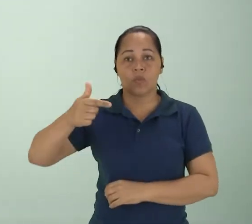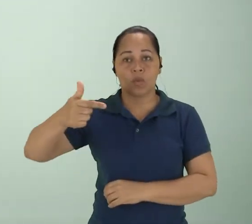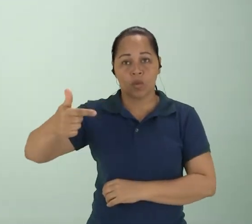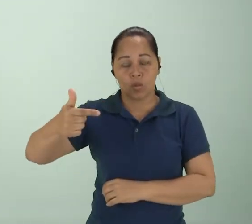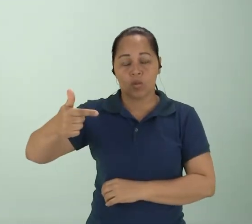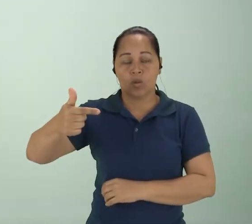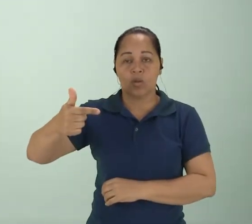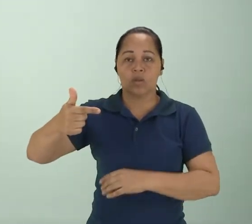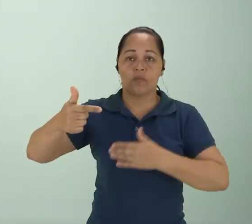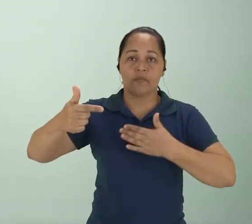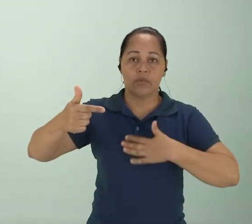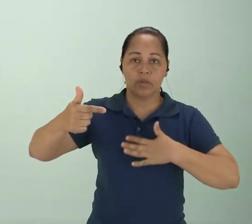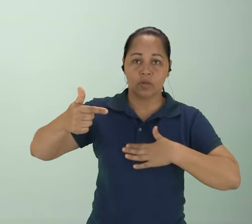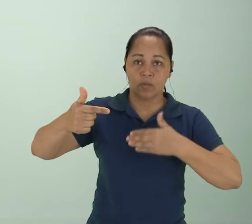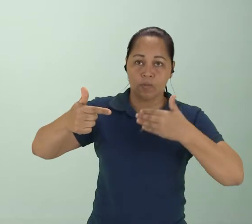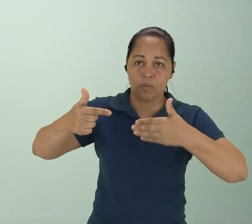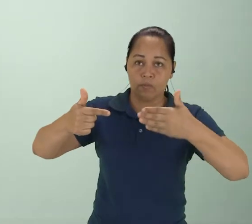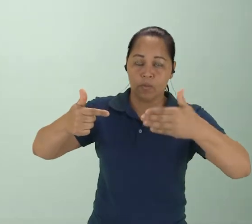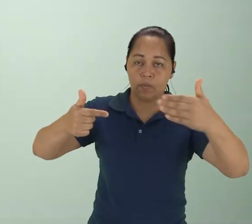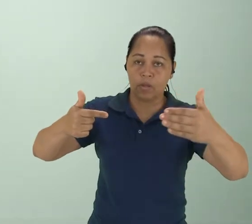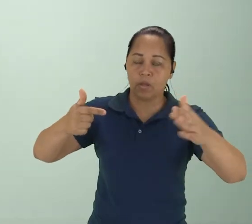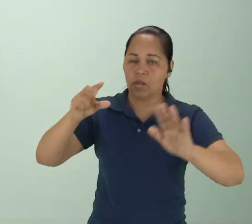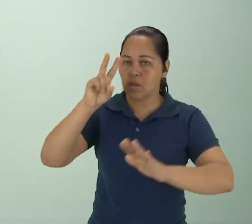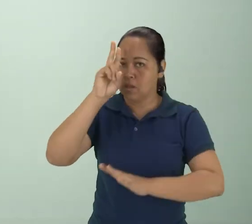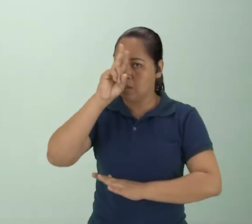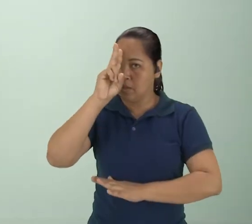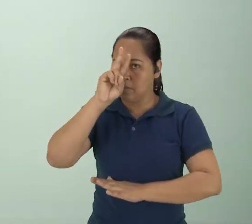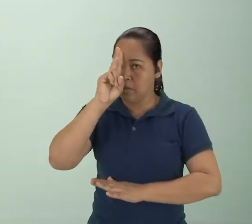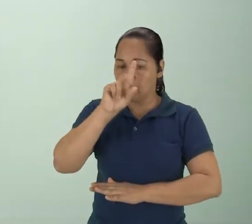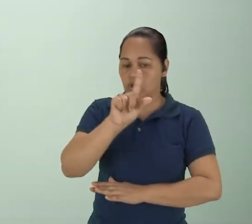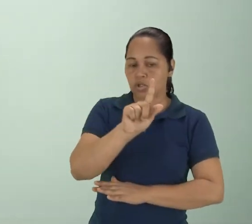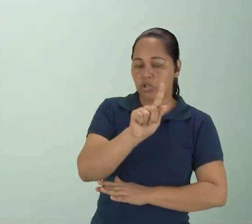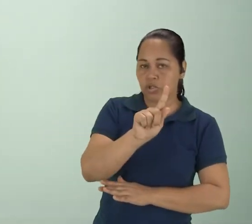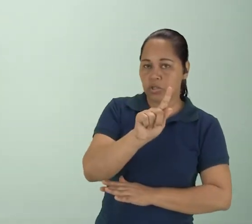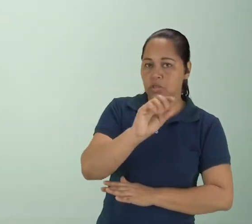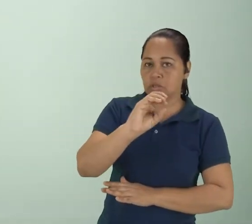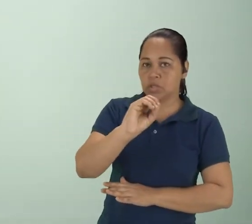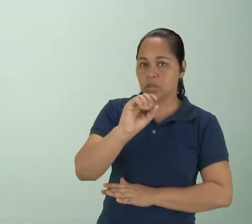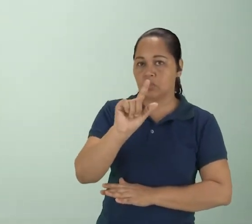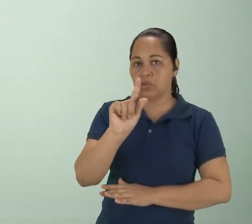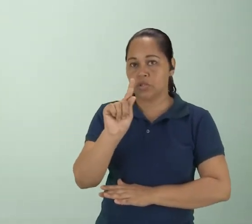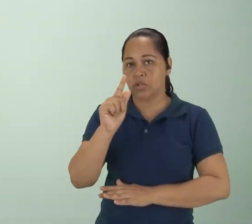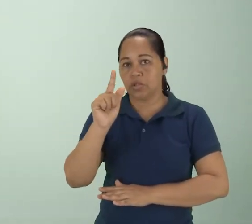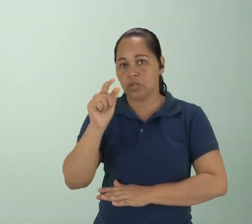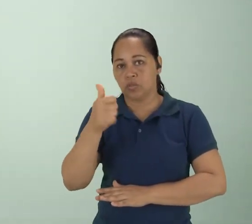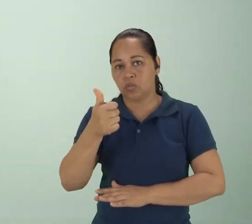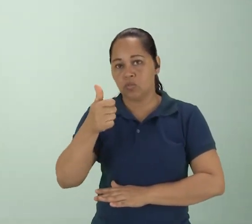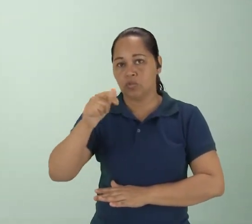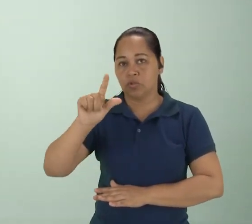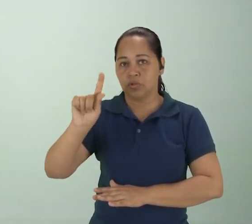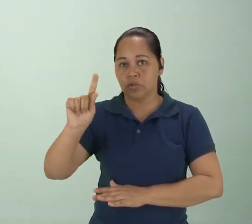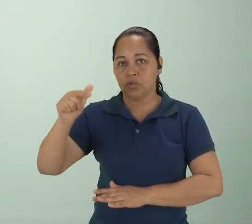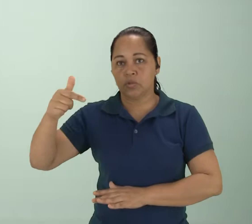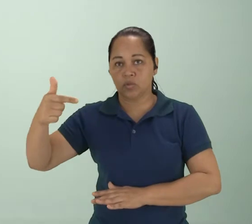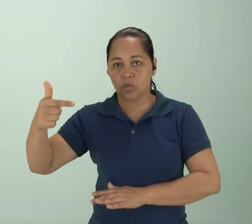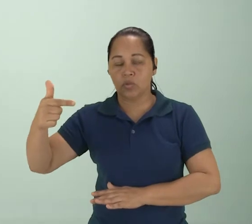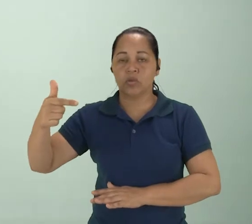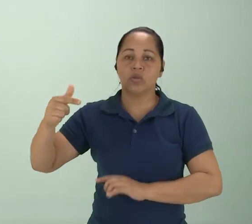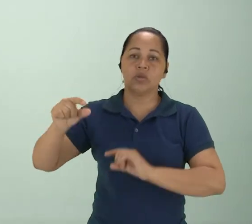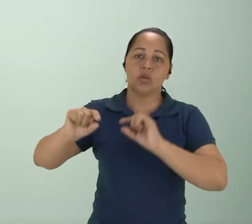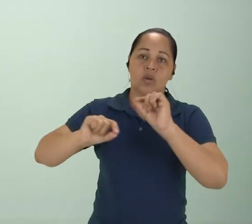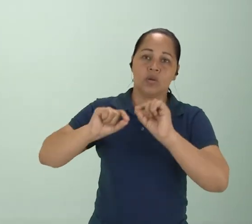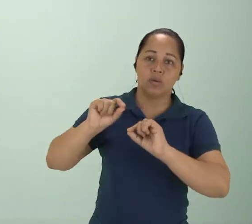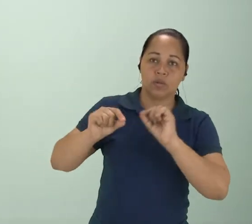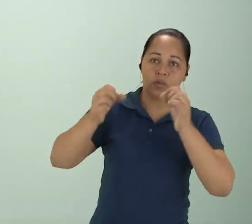preparação. Lembrando que em todas essas fases, a célula ela passa por testes, igual a uma fábrica. Se a célula identificar